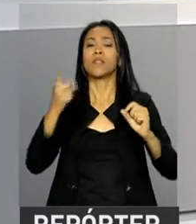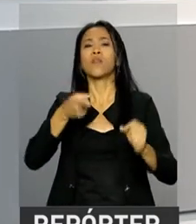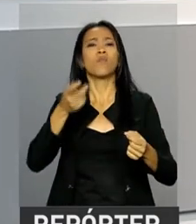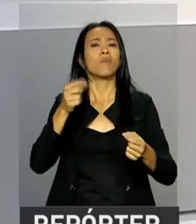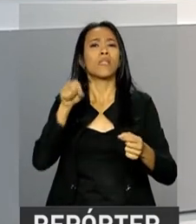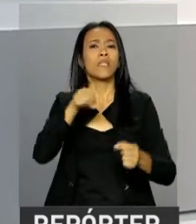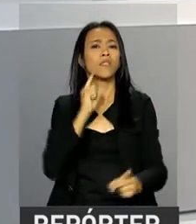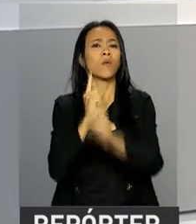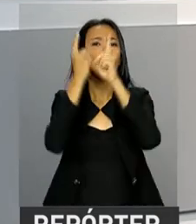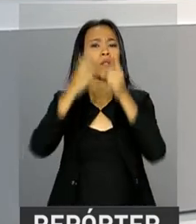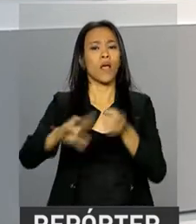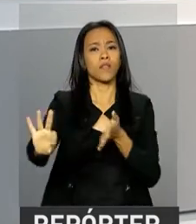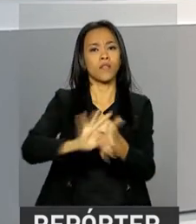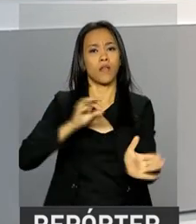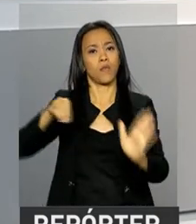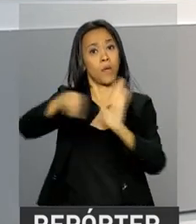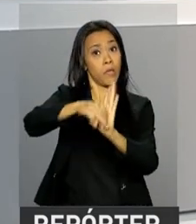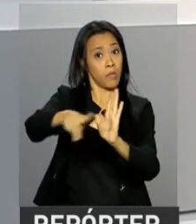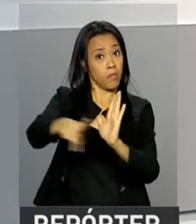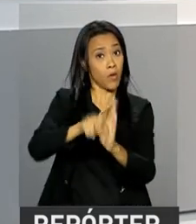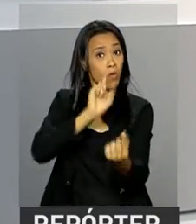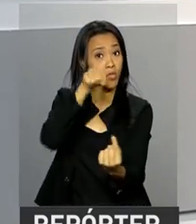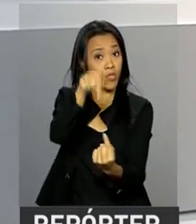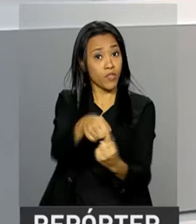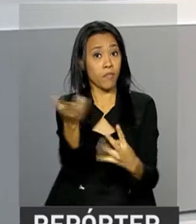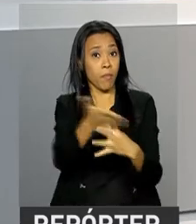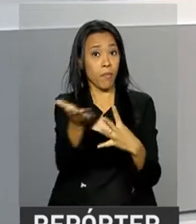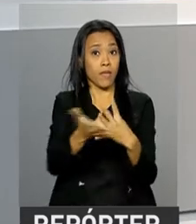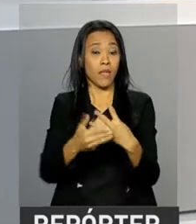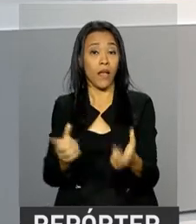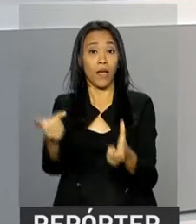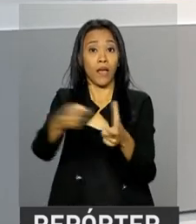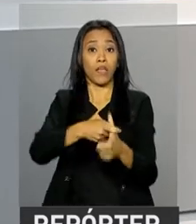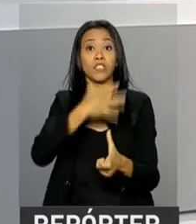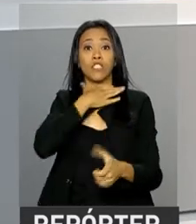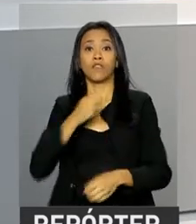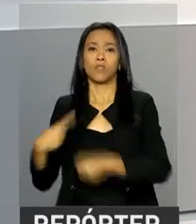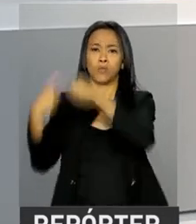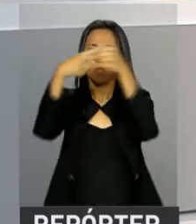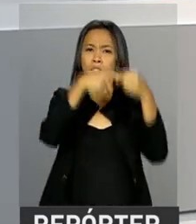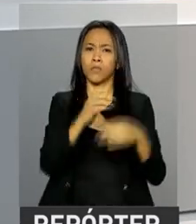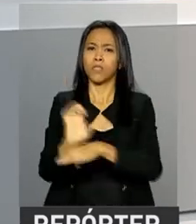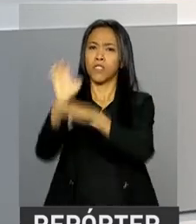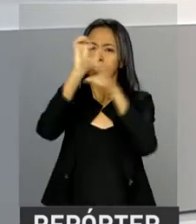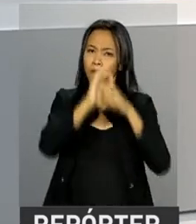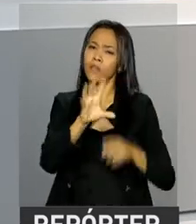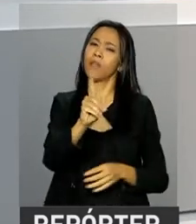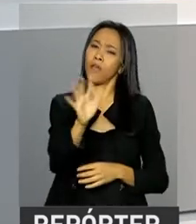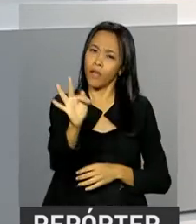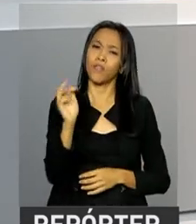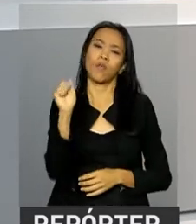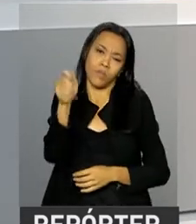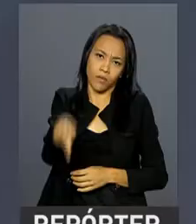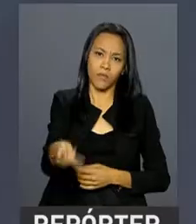medida provisória para parcelar a dívida dos municípios, estados e do Distrito Federal com a Previdência.